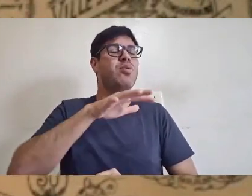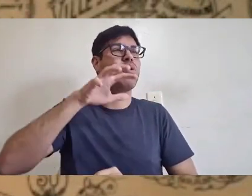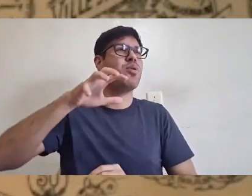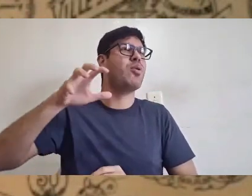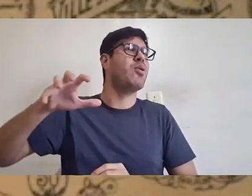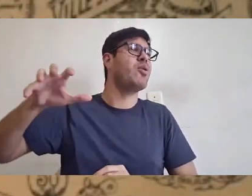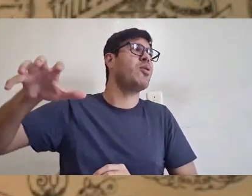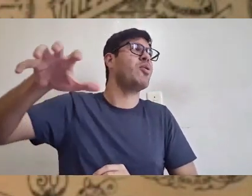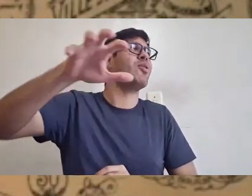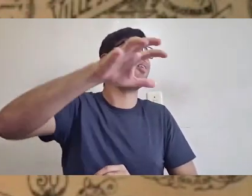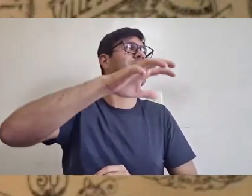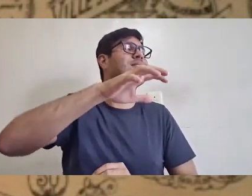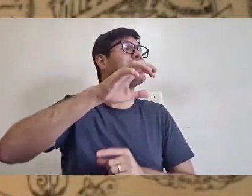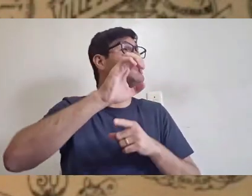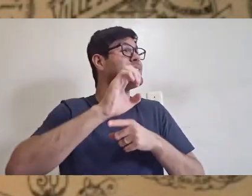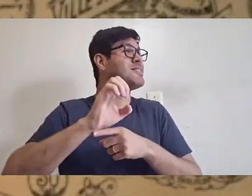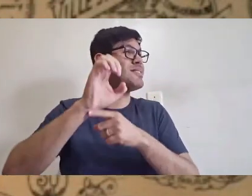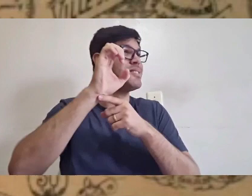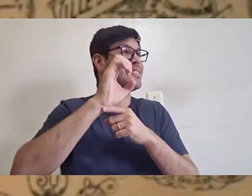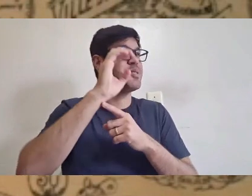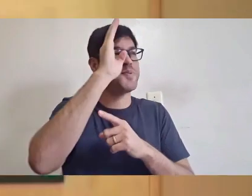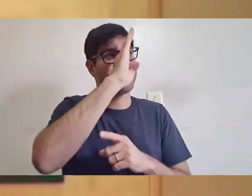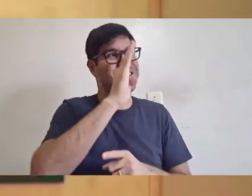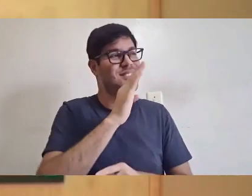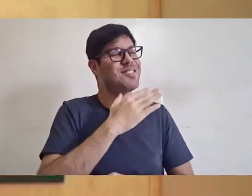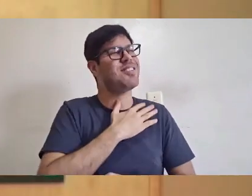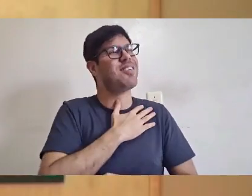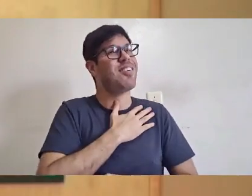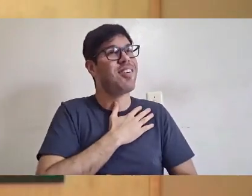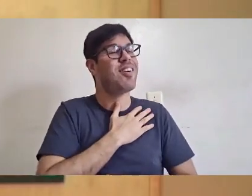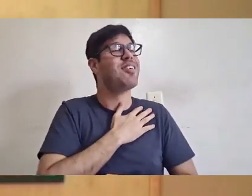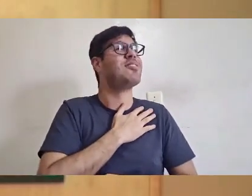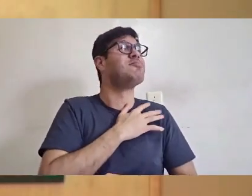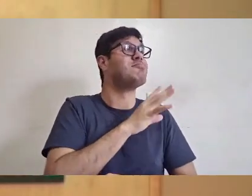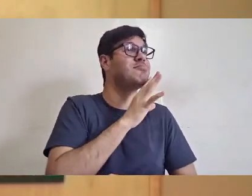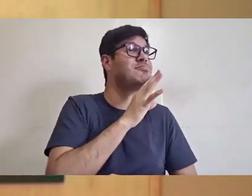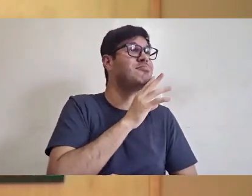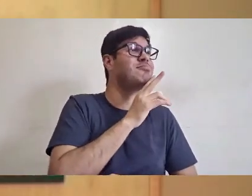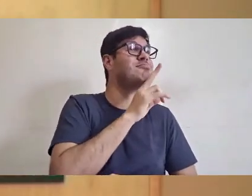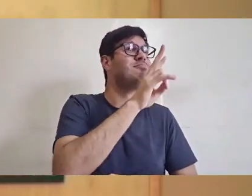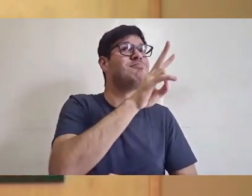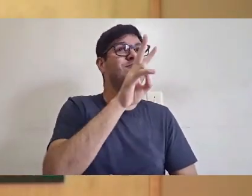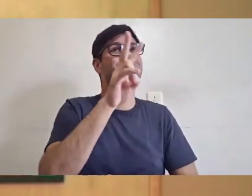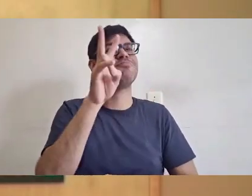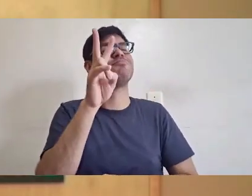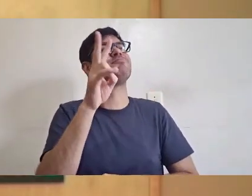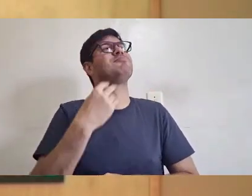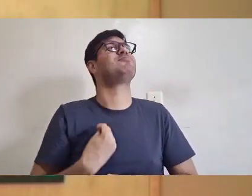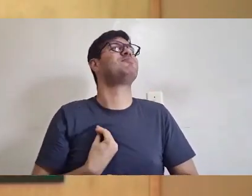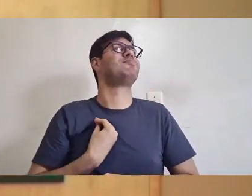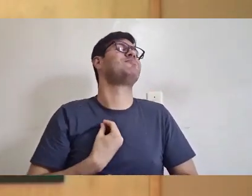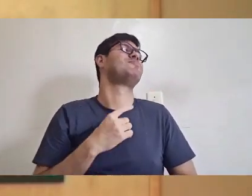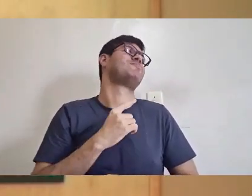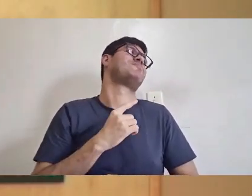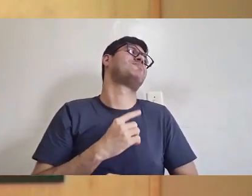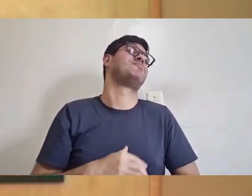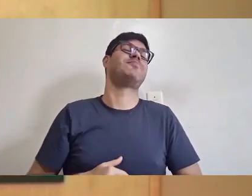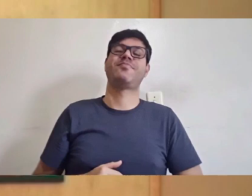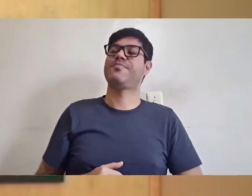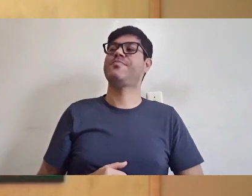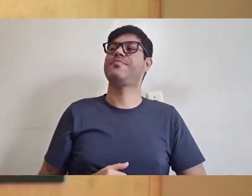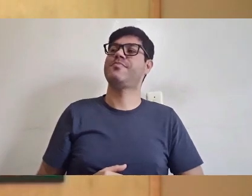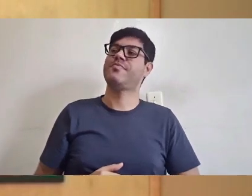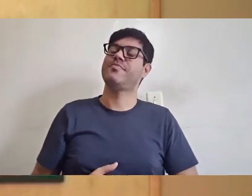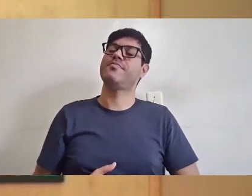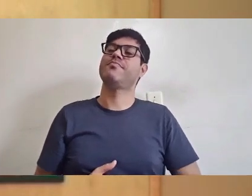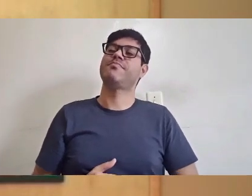estados brasileiros. Eu me lembro de uma história. Entendeu? Tem história que eu não posso contar, né? Mas e aquela do gato lá em Belém,